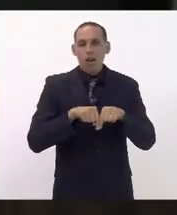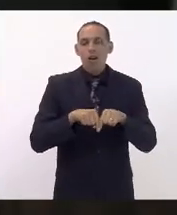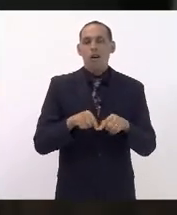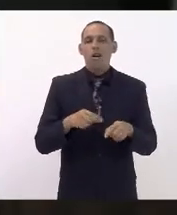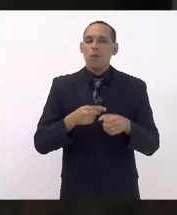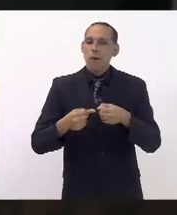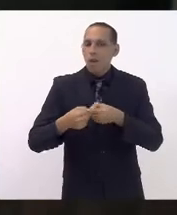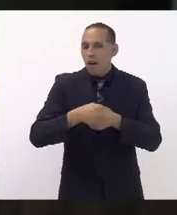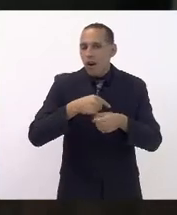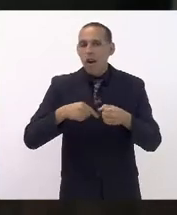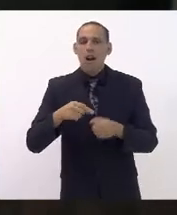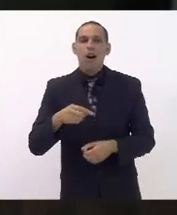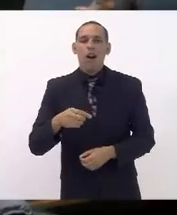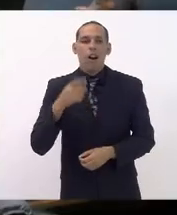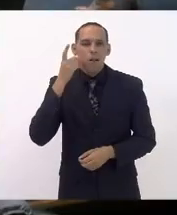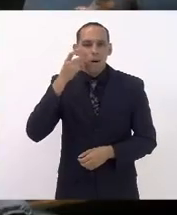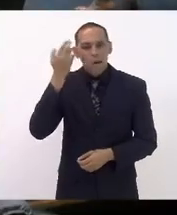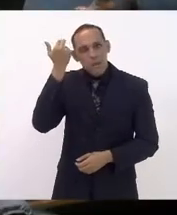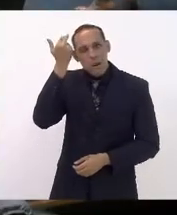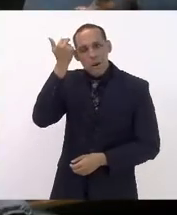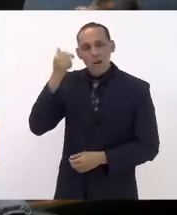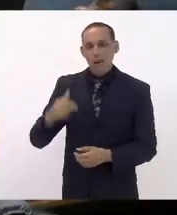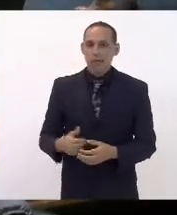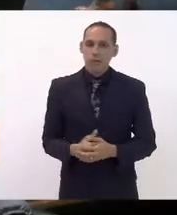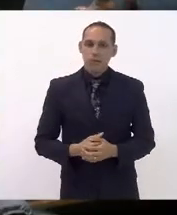Eliomar Coelho.